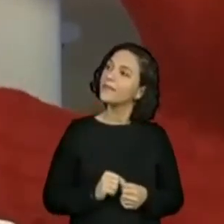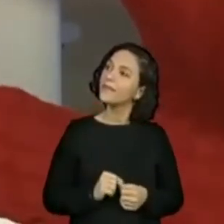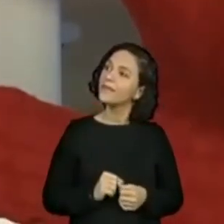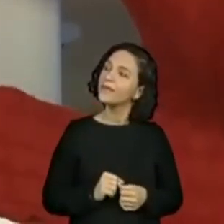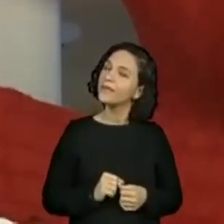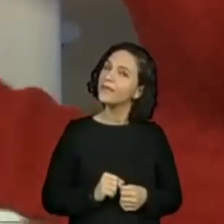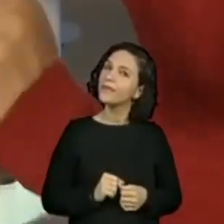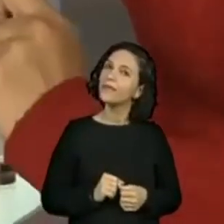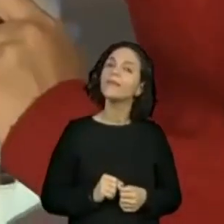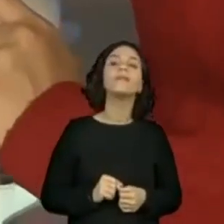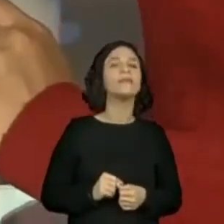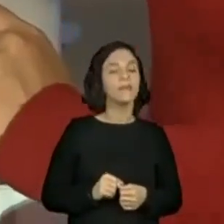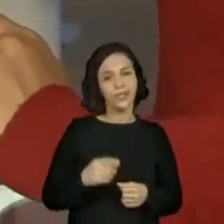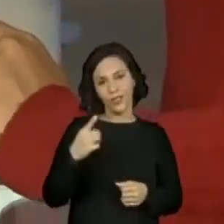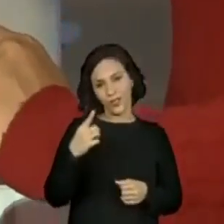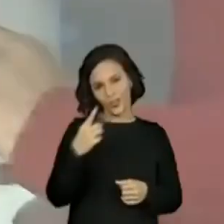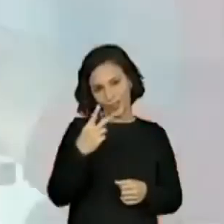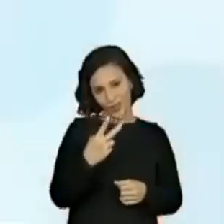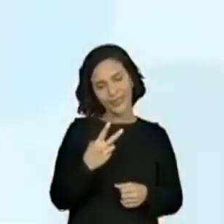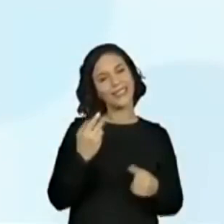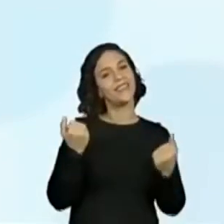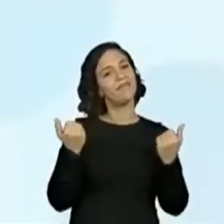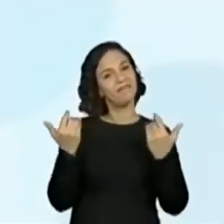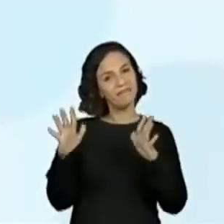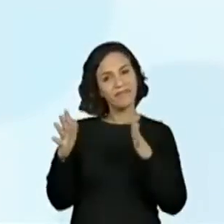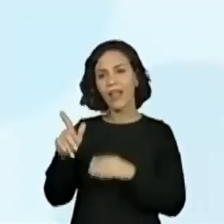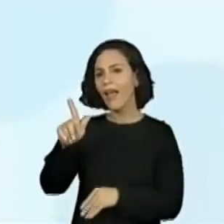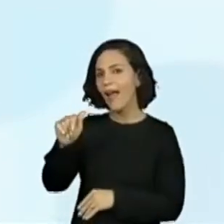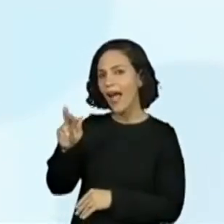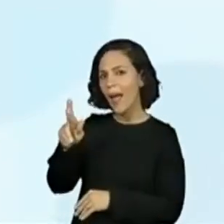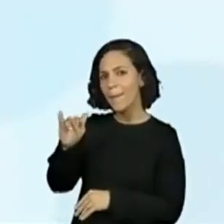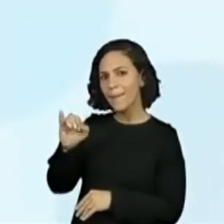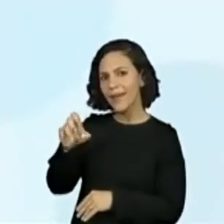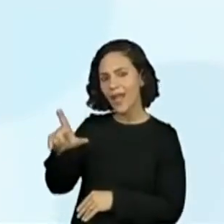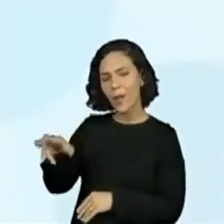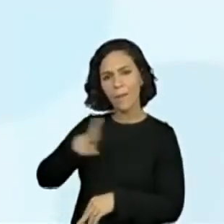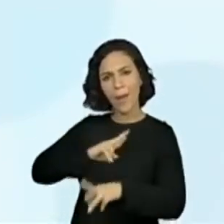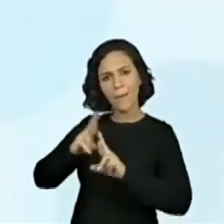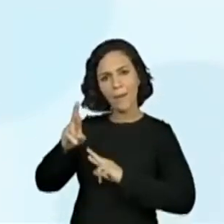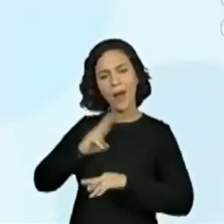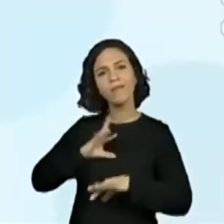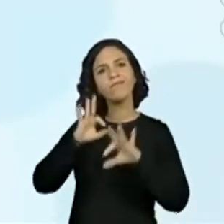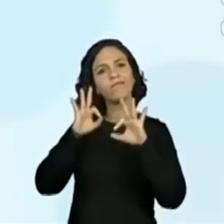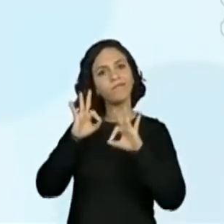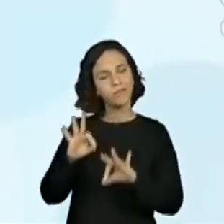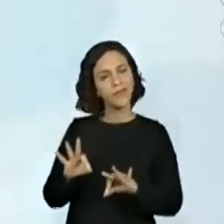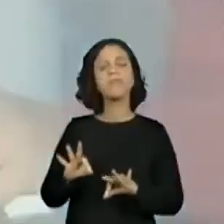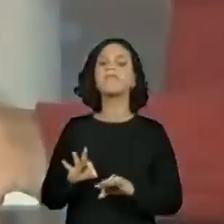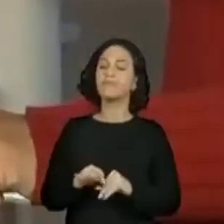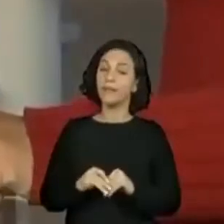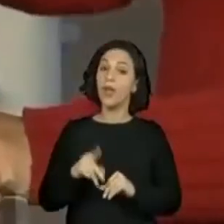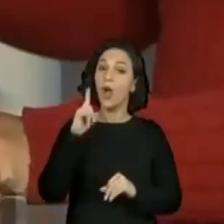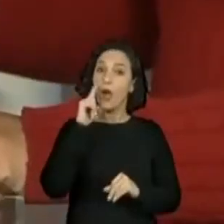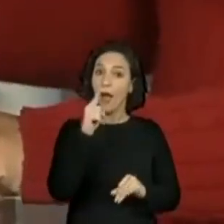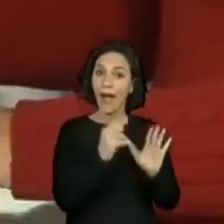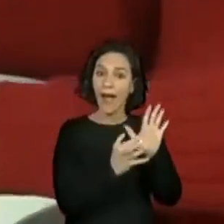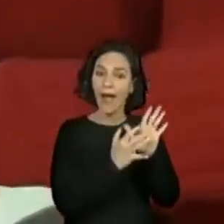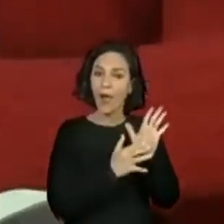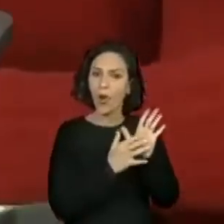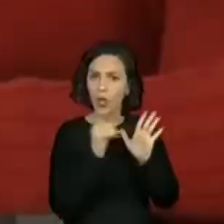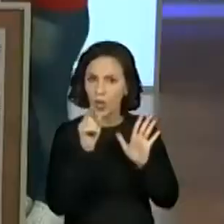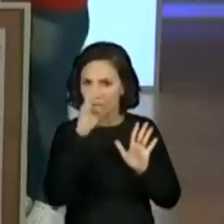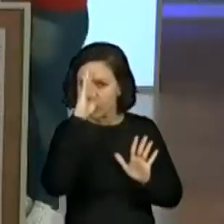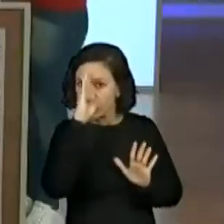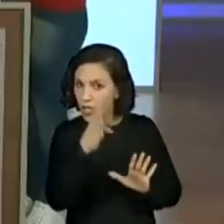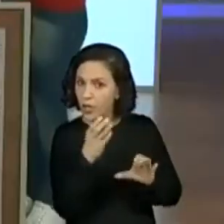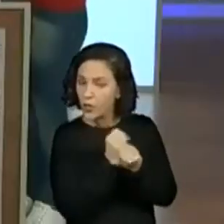as respostas. Parabéns, Gabriel. Muito bom. Somente 12. Conferência, hein? Isso. Fazendo